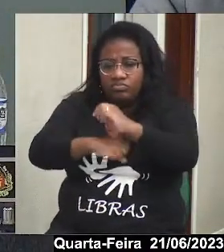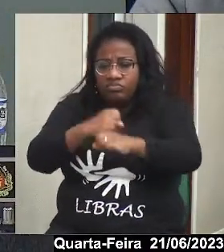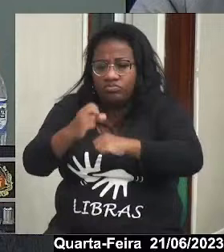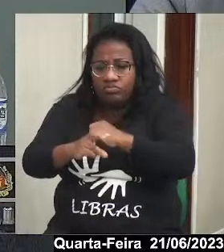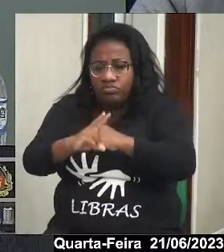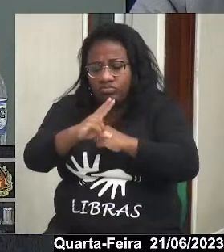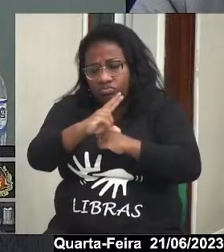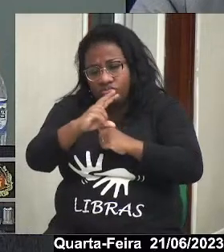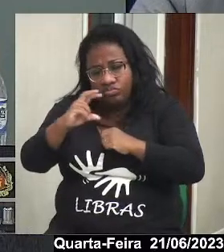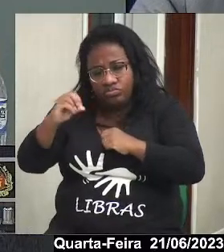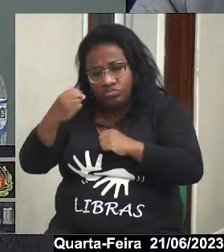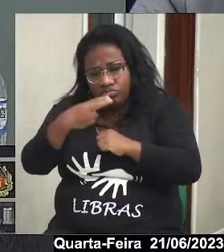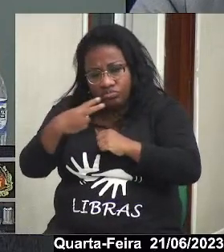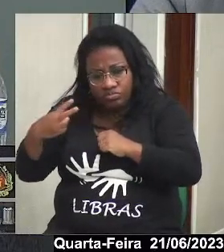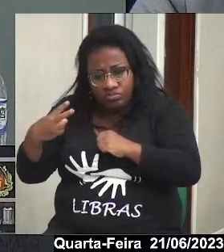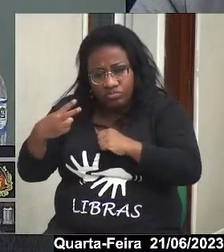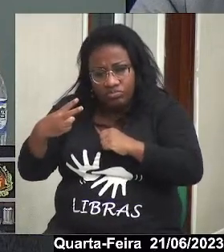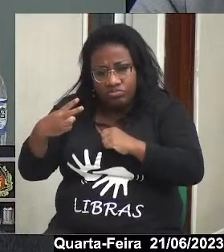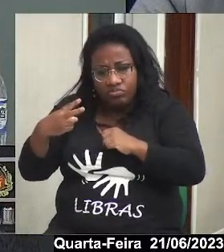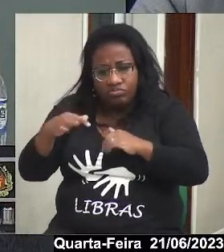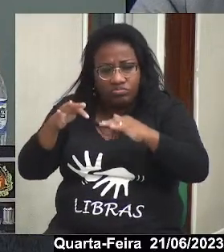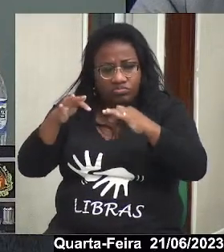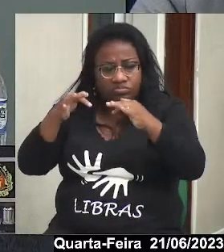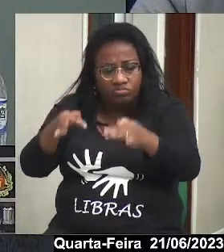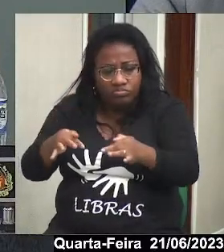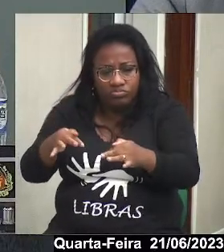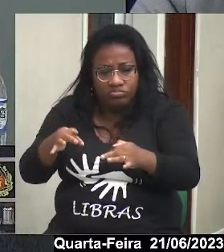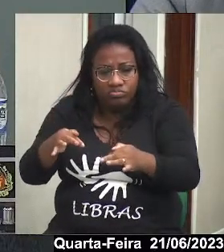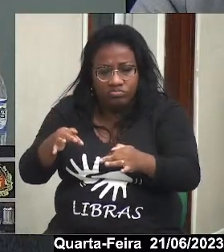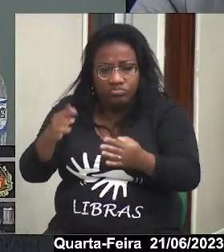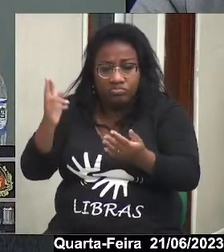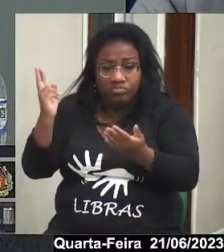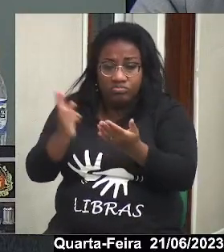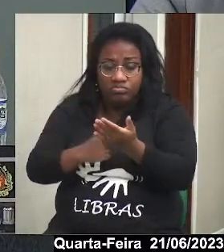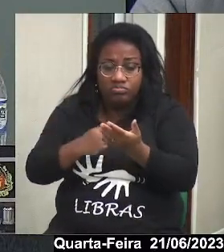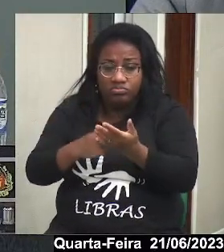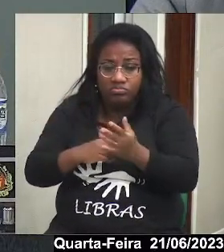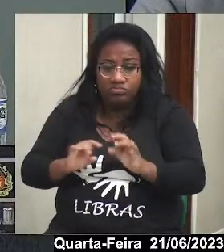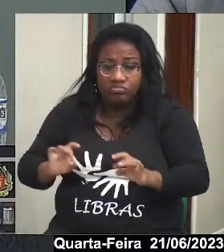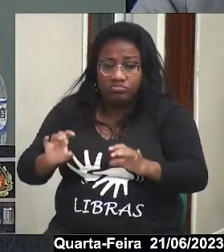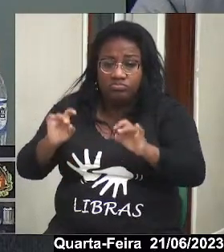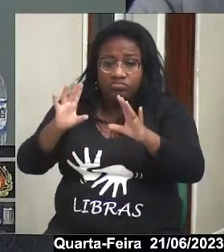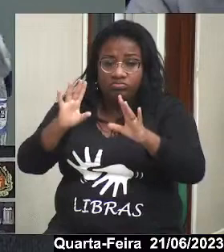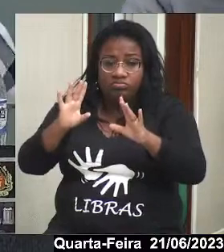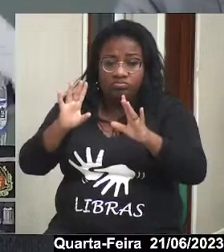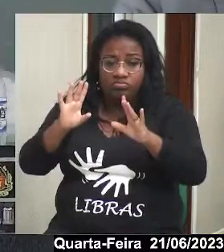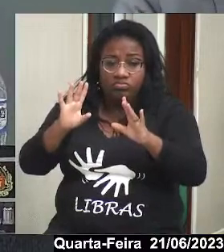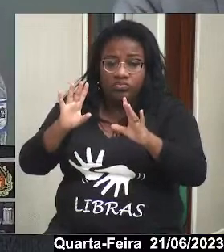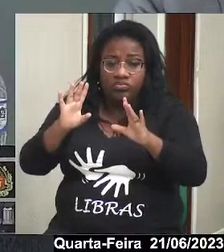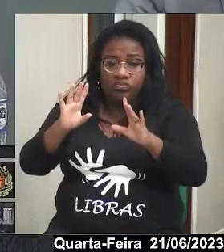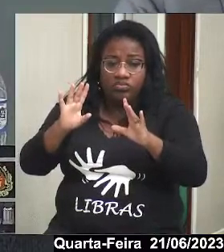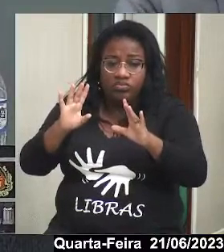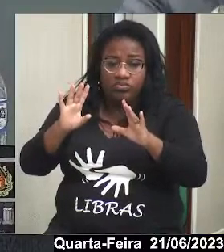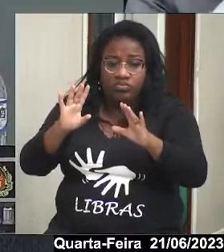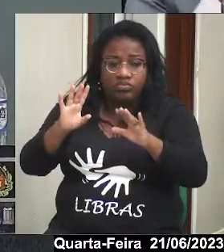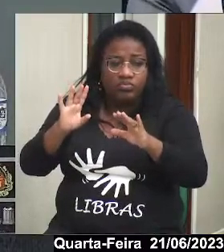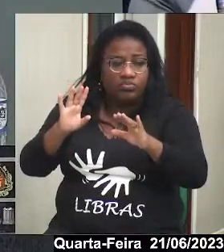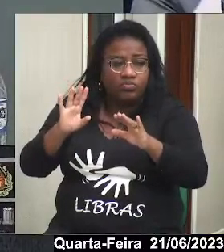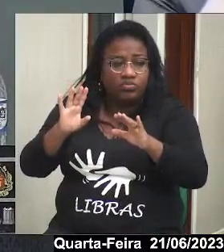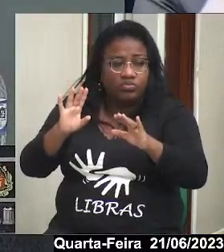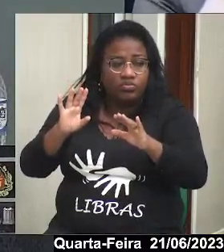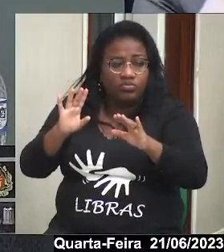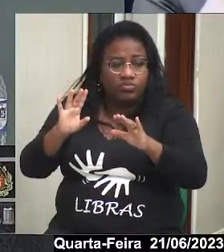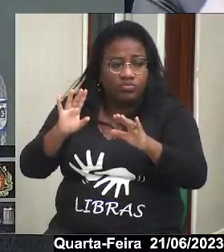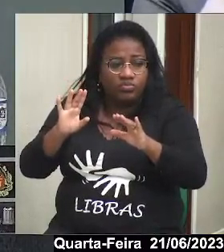2012, de outras providências, seja apreciado neste outro plenário em regime de urgência especial. Presidente.